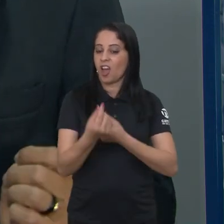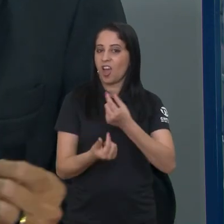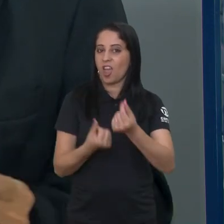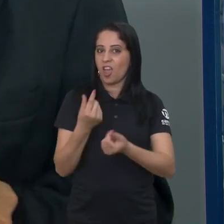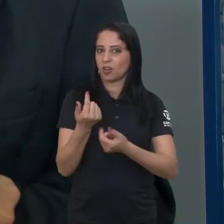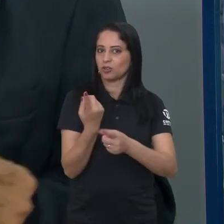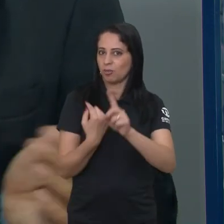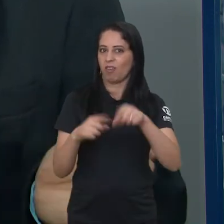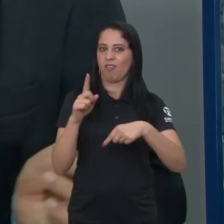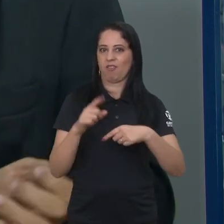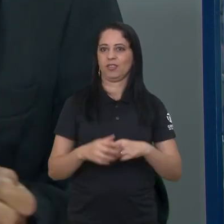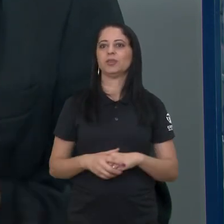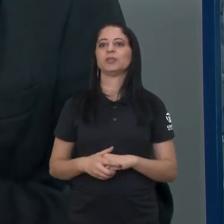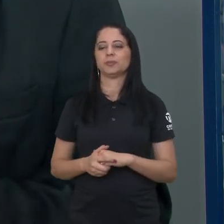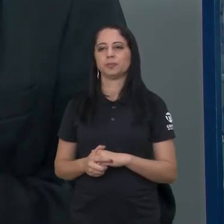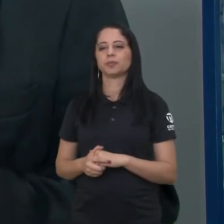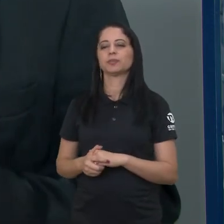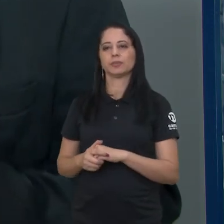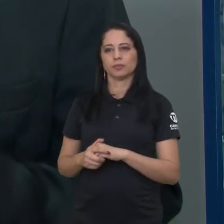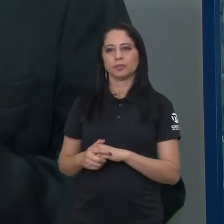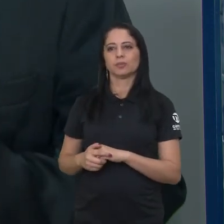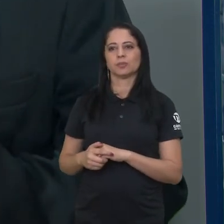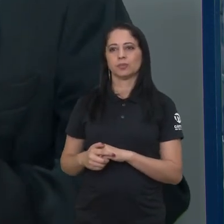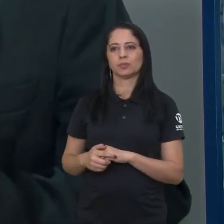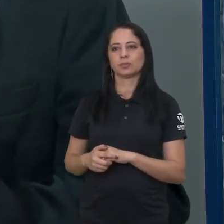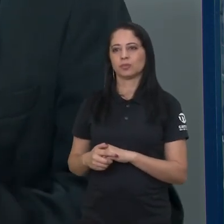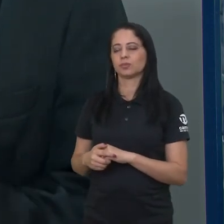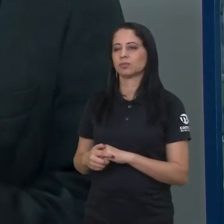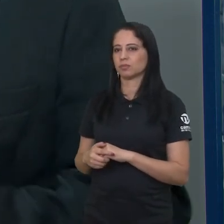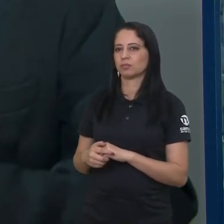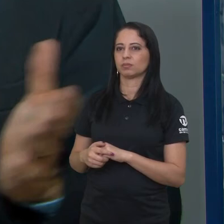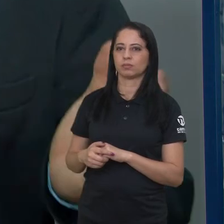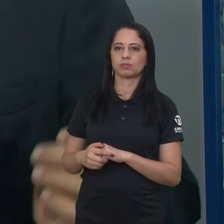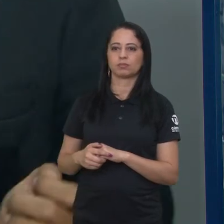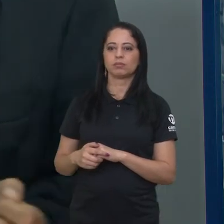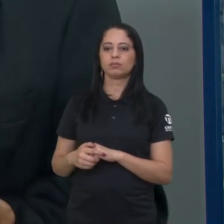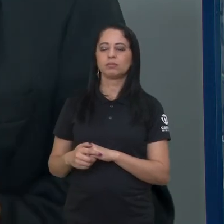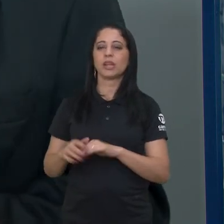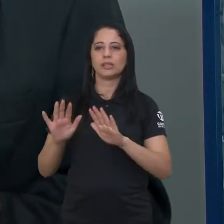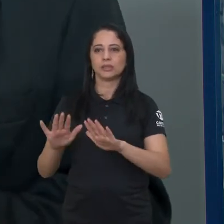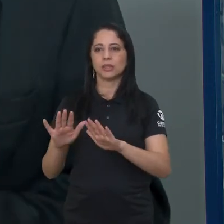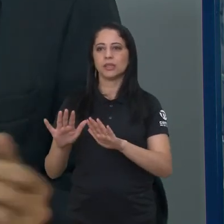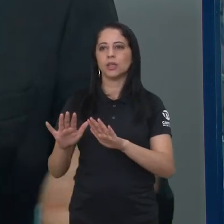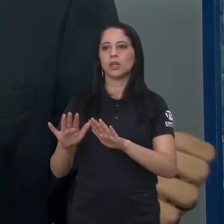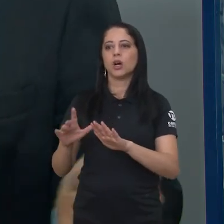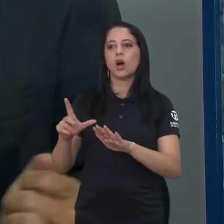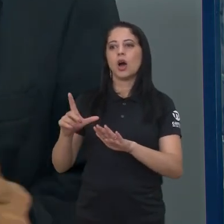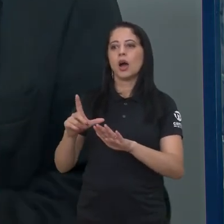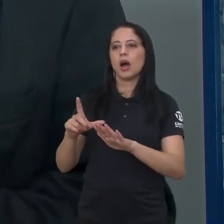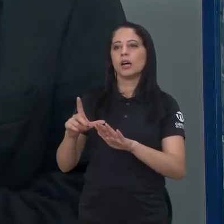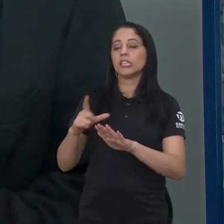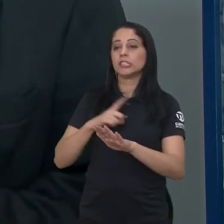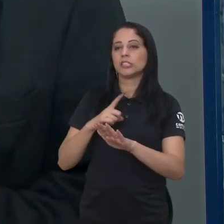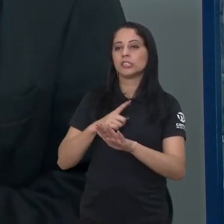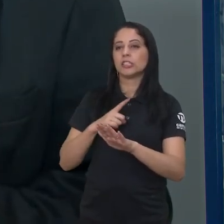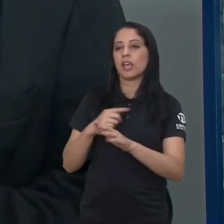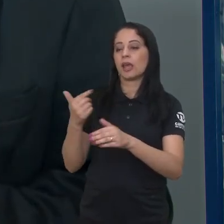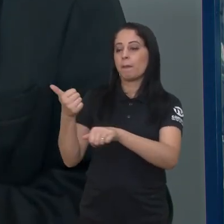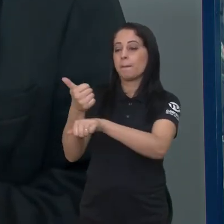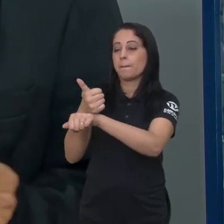muita gente pensando situações por detrás desses jogos, uma cadeia